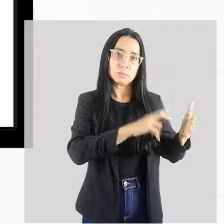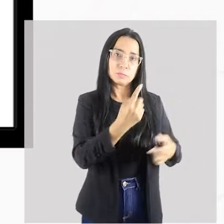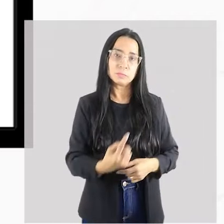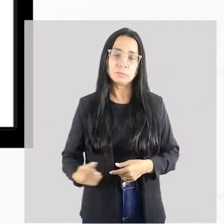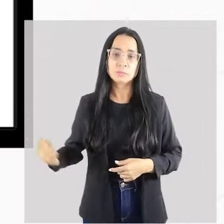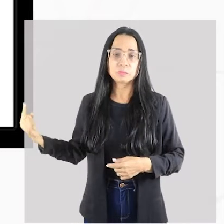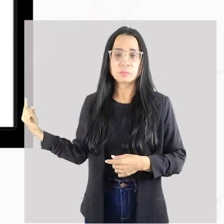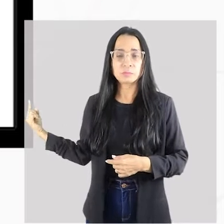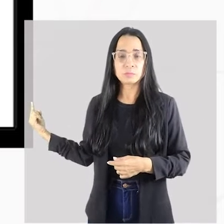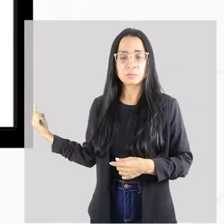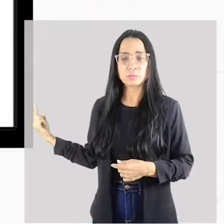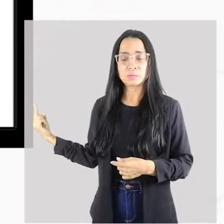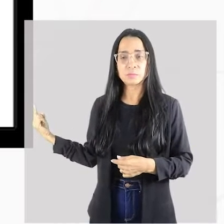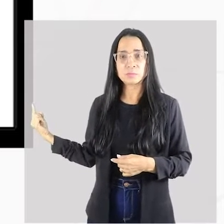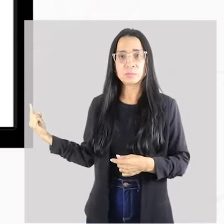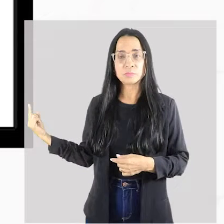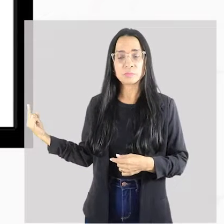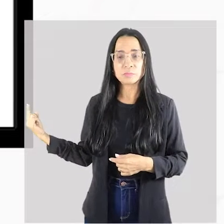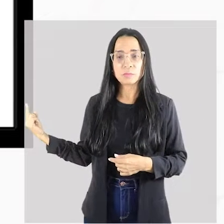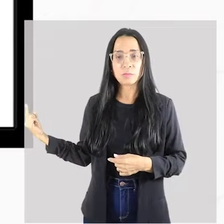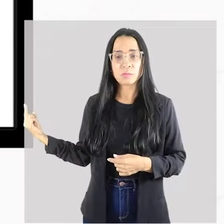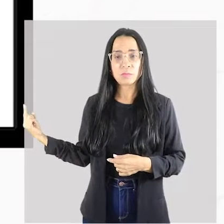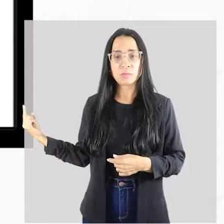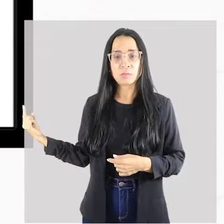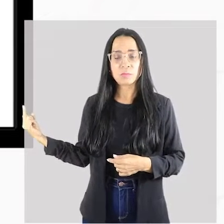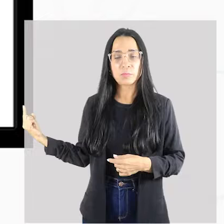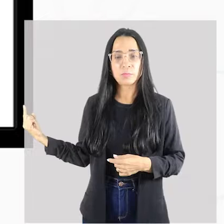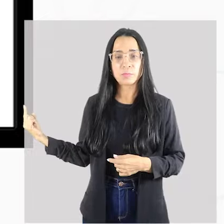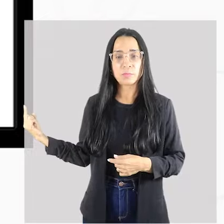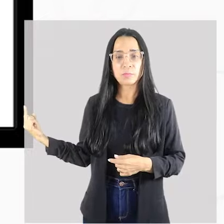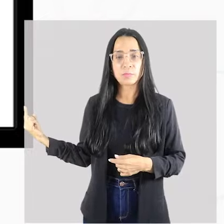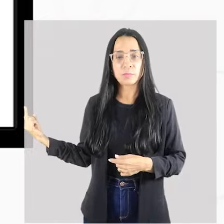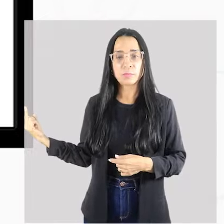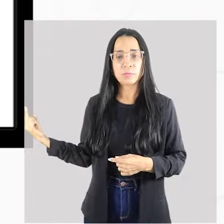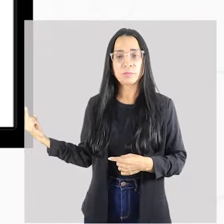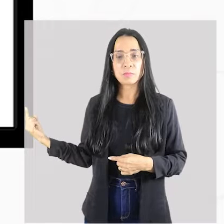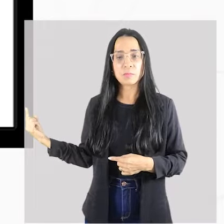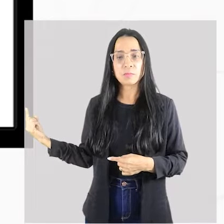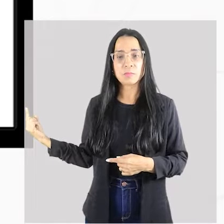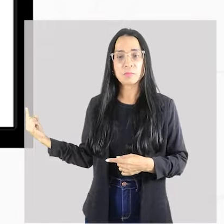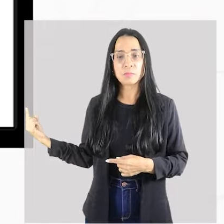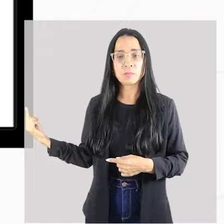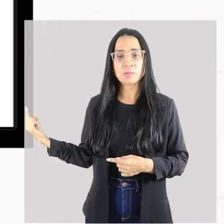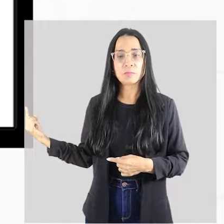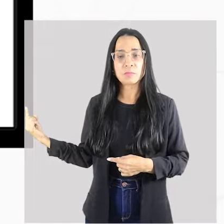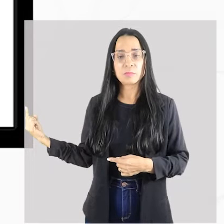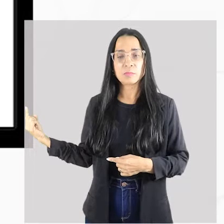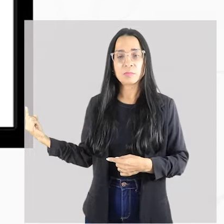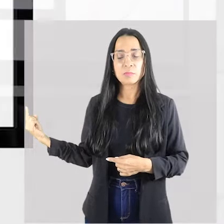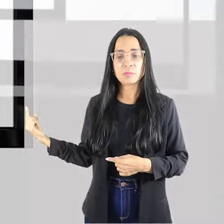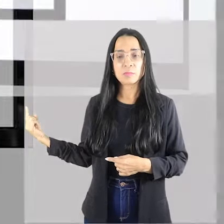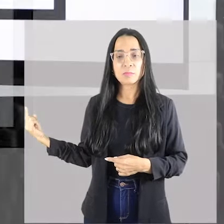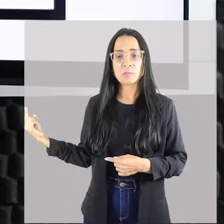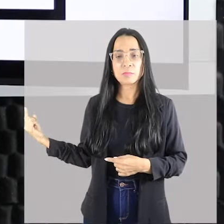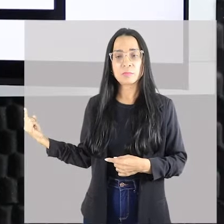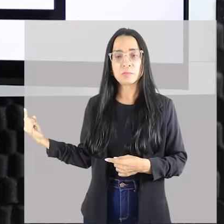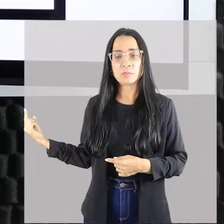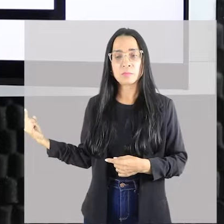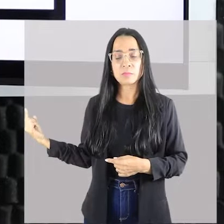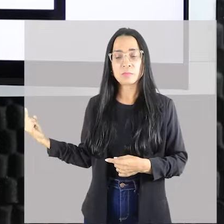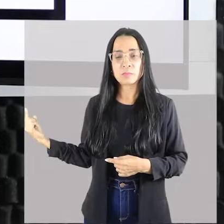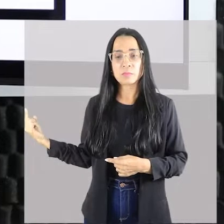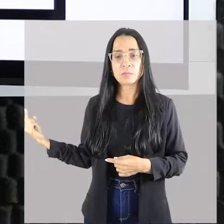de nucleotídeos da molécula de DNA. Elas podem ser resultado de uma substituição,